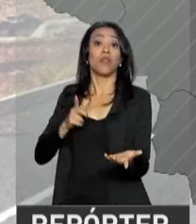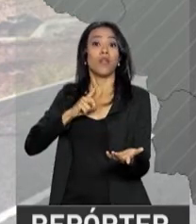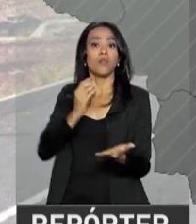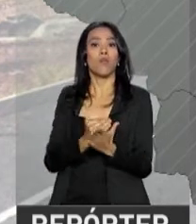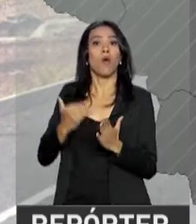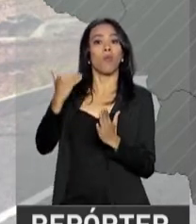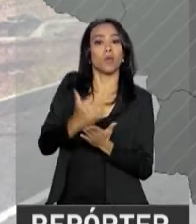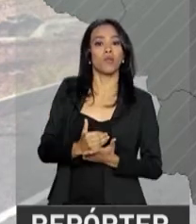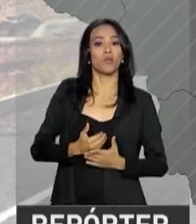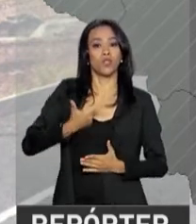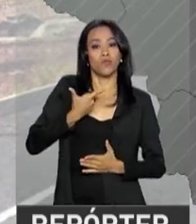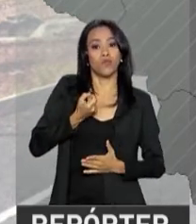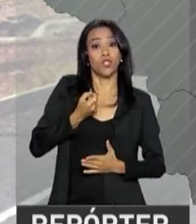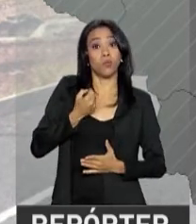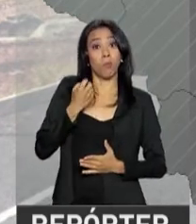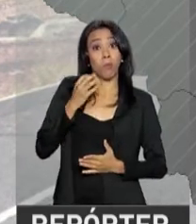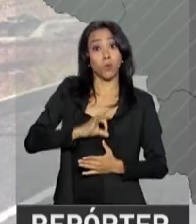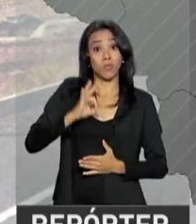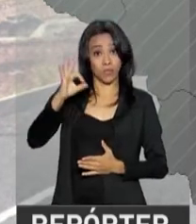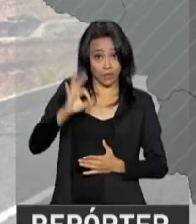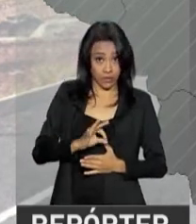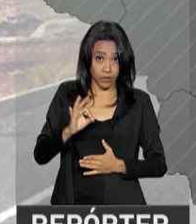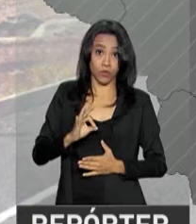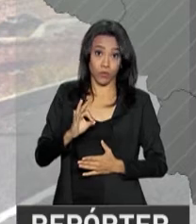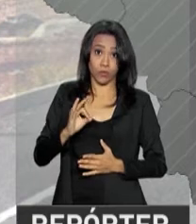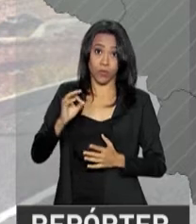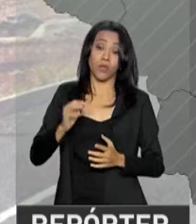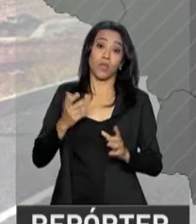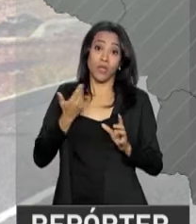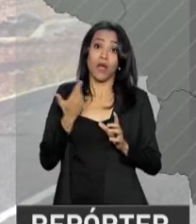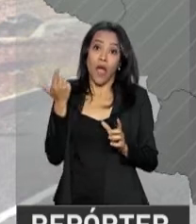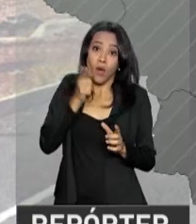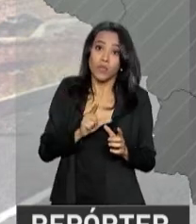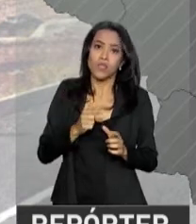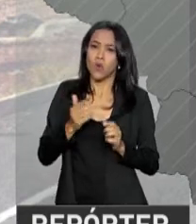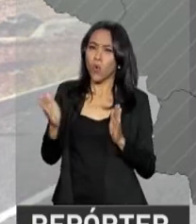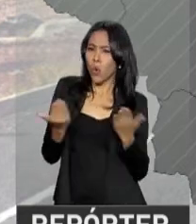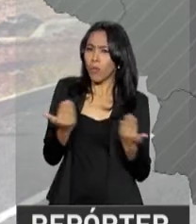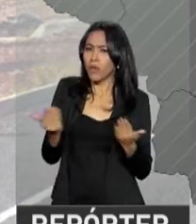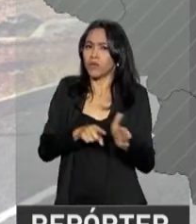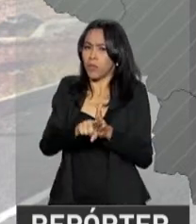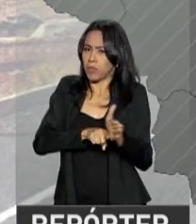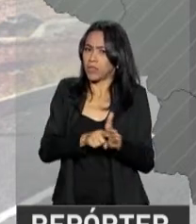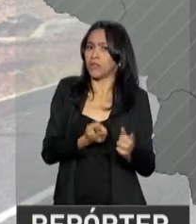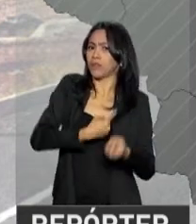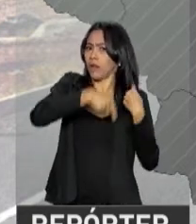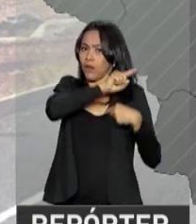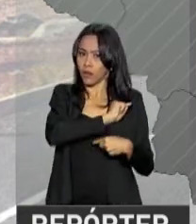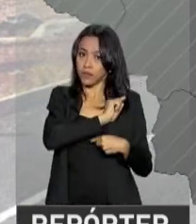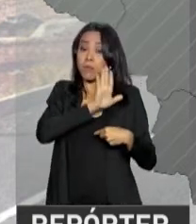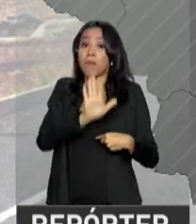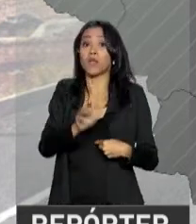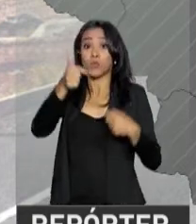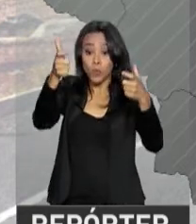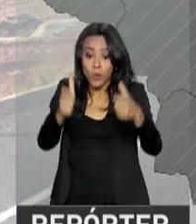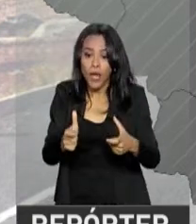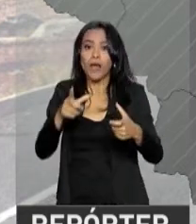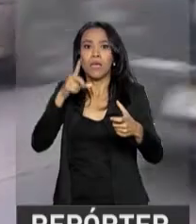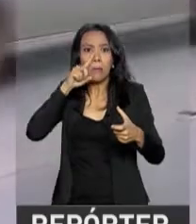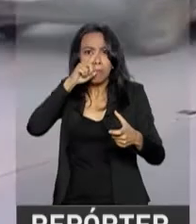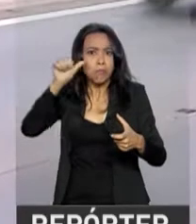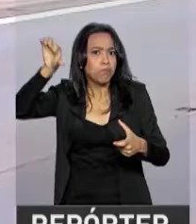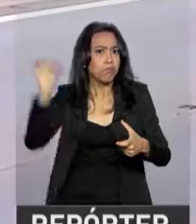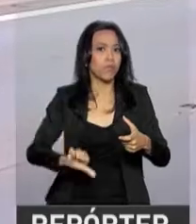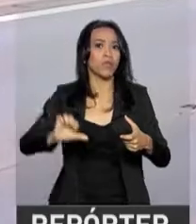no número de pontos vulneráveis em relação ao levantamento anterior mas as áreas consideradas críticas tiveram redução